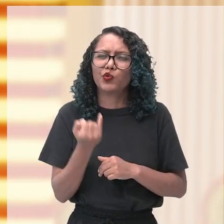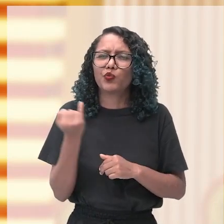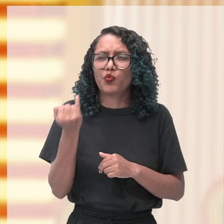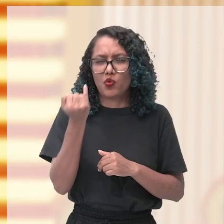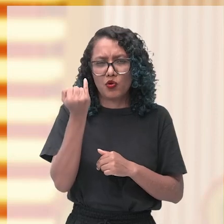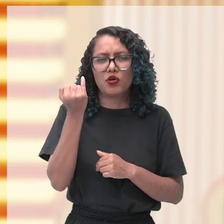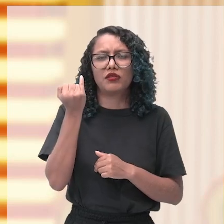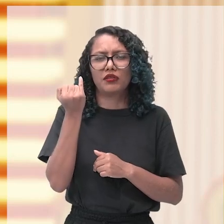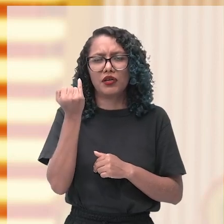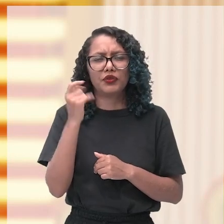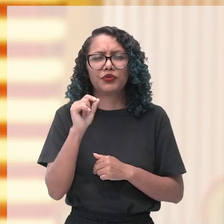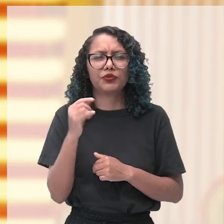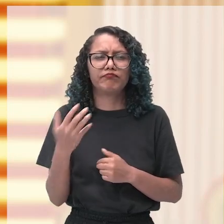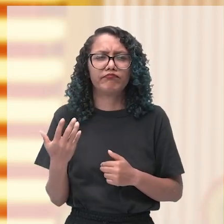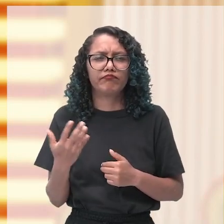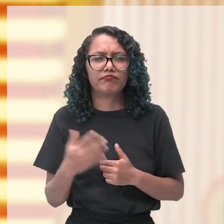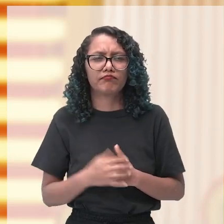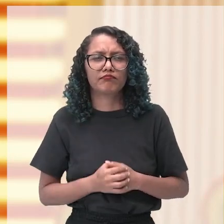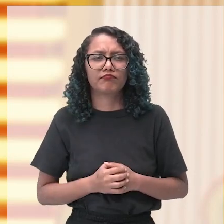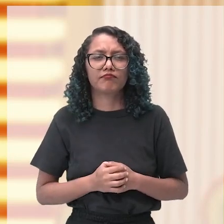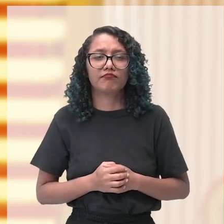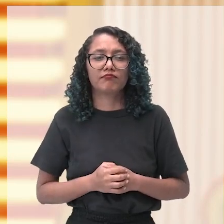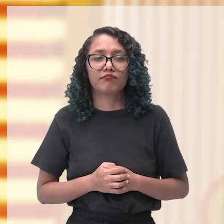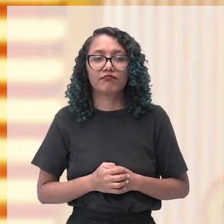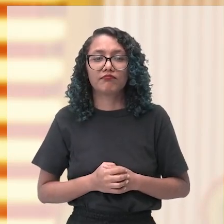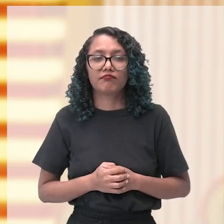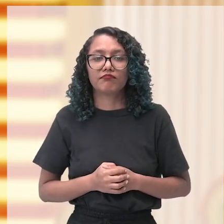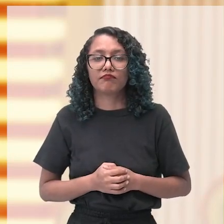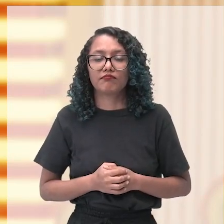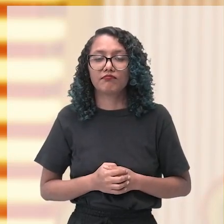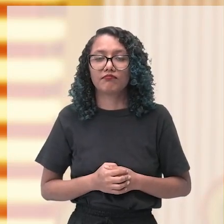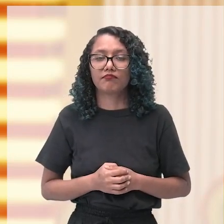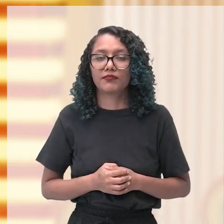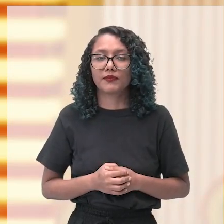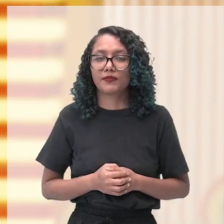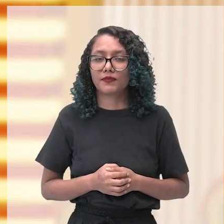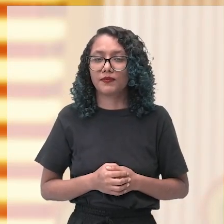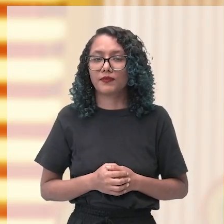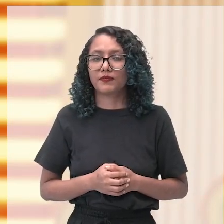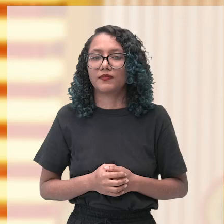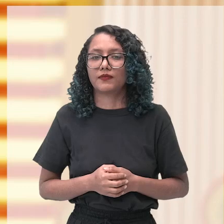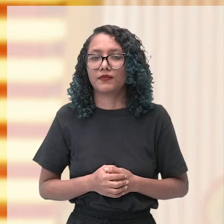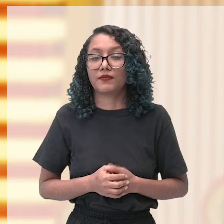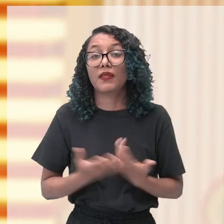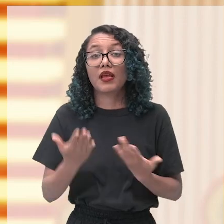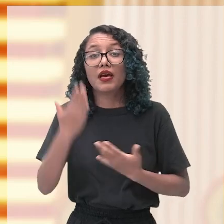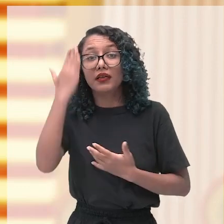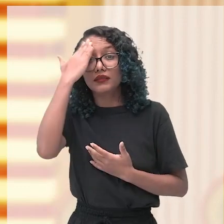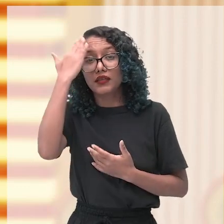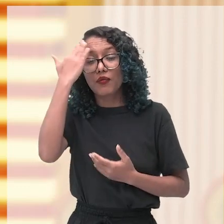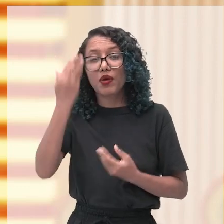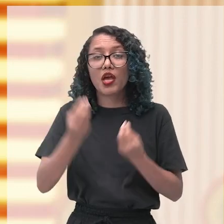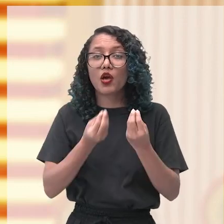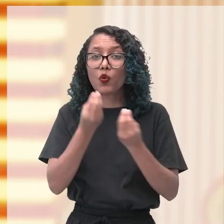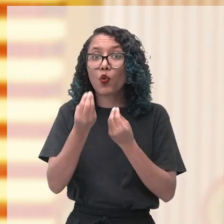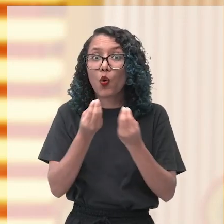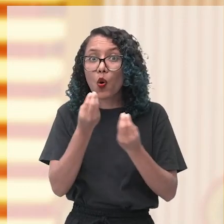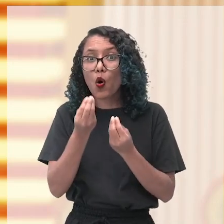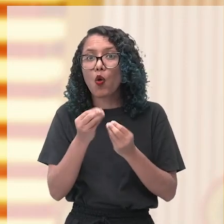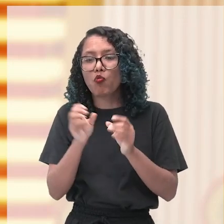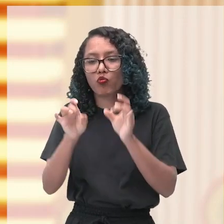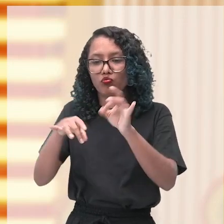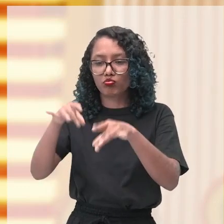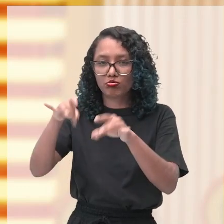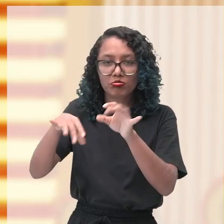o quê? Para a logística, né, que irá lidar com o descarte desses